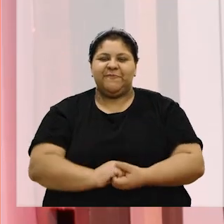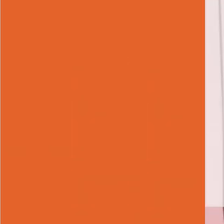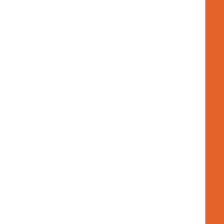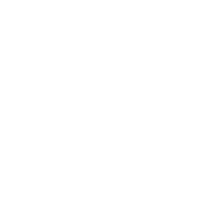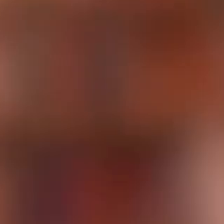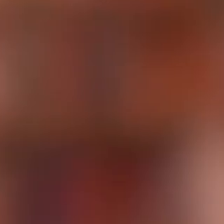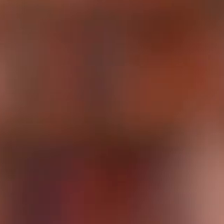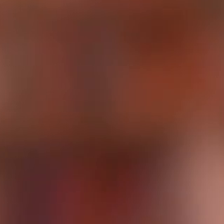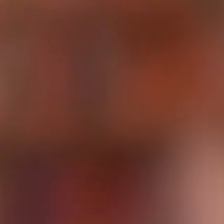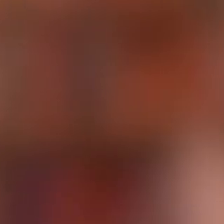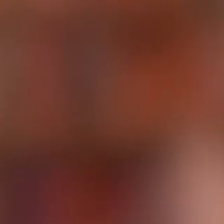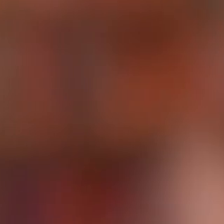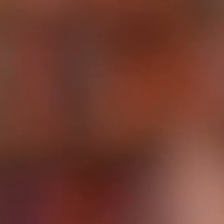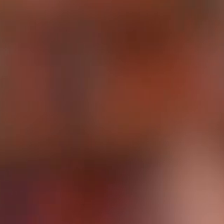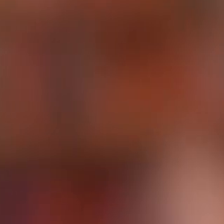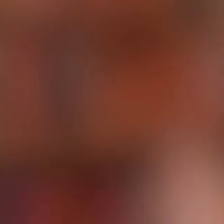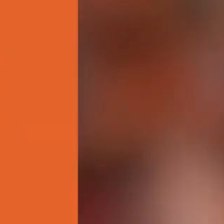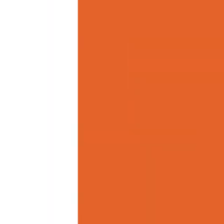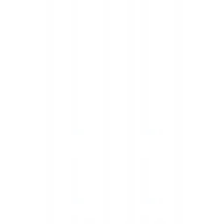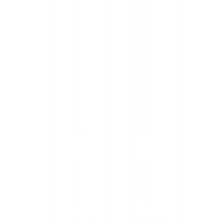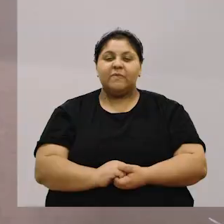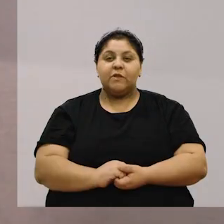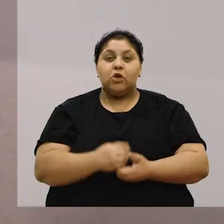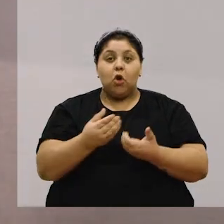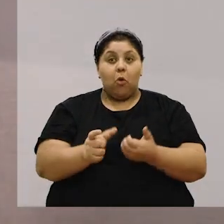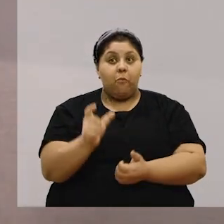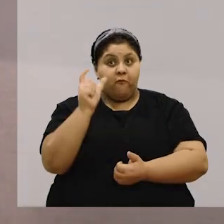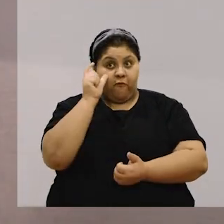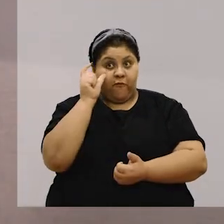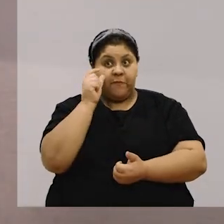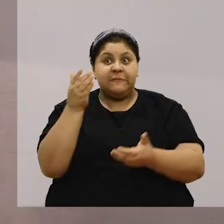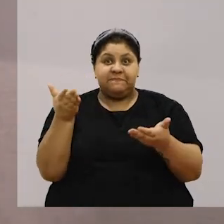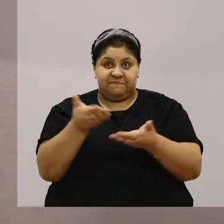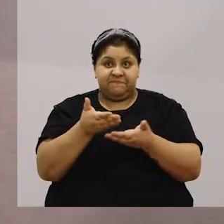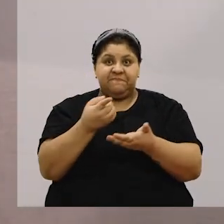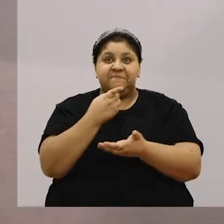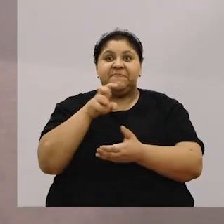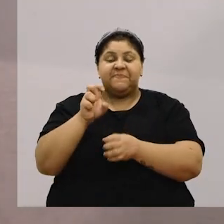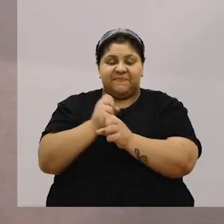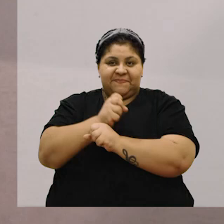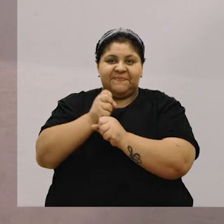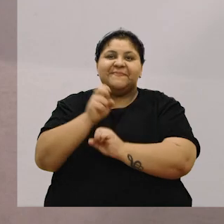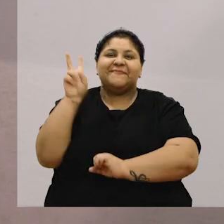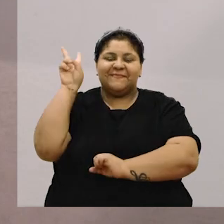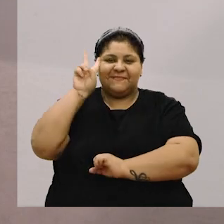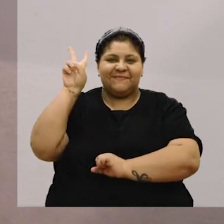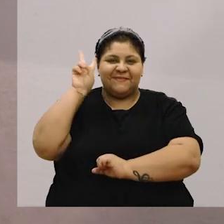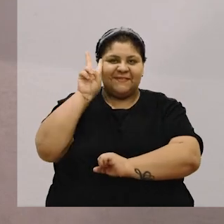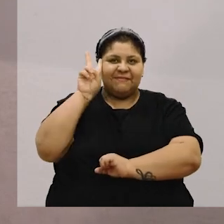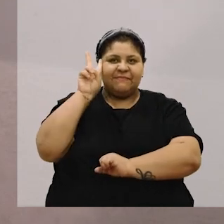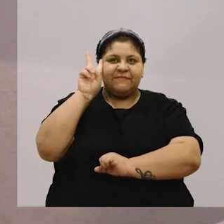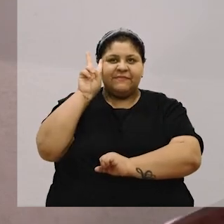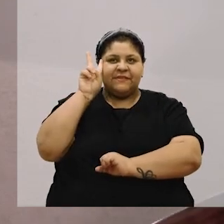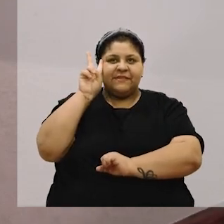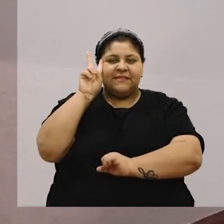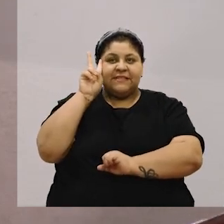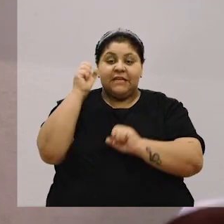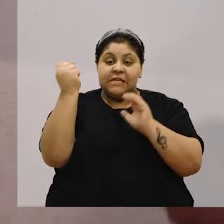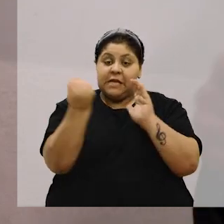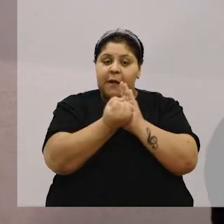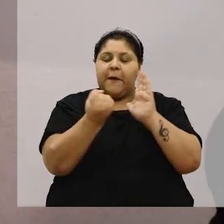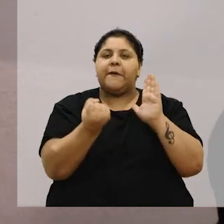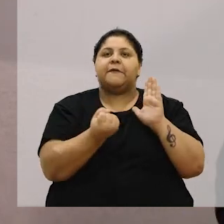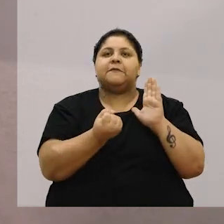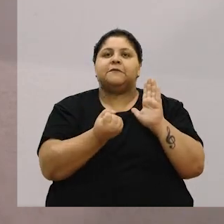mundo. Como vocês puderam ver, então, 15 anos de história,